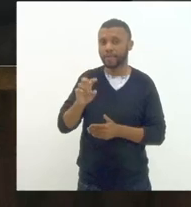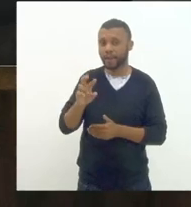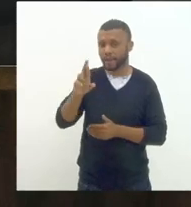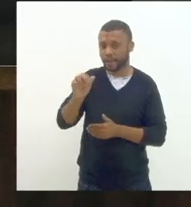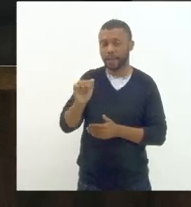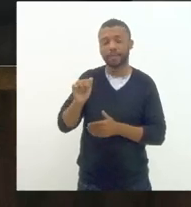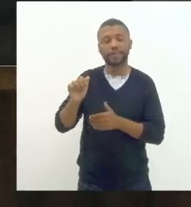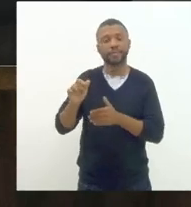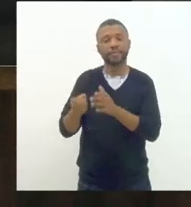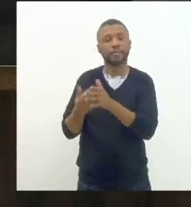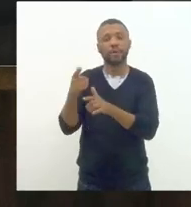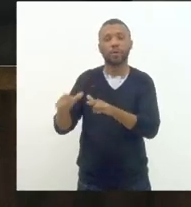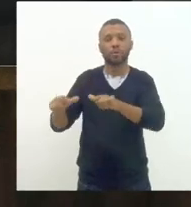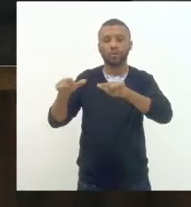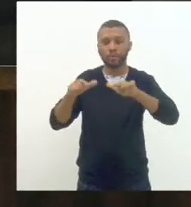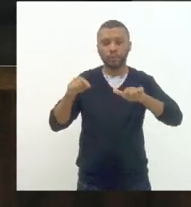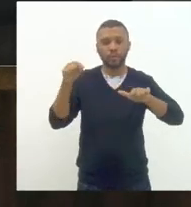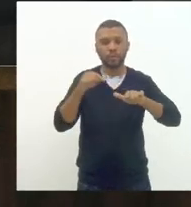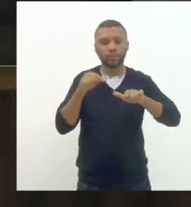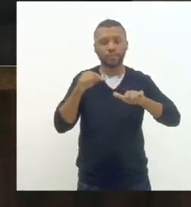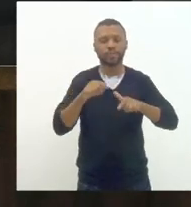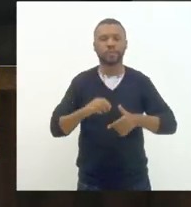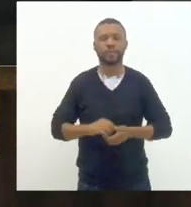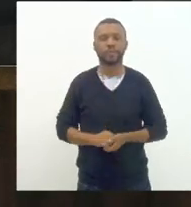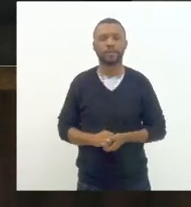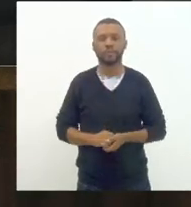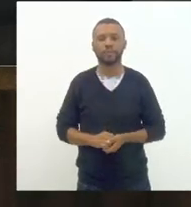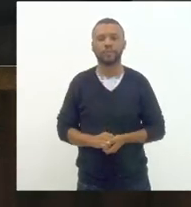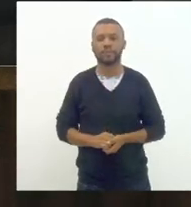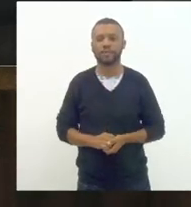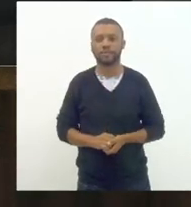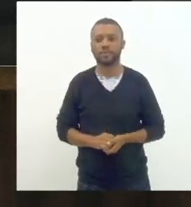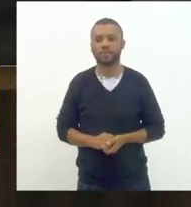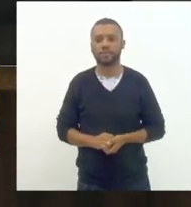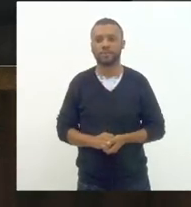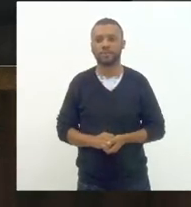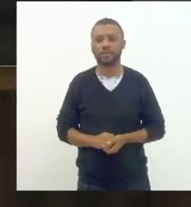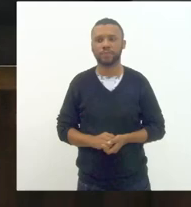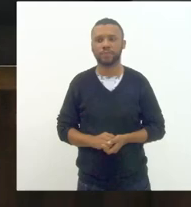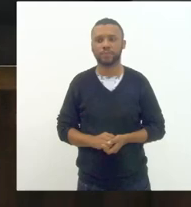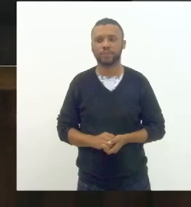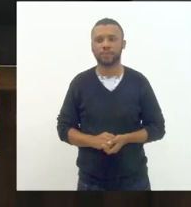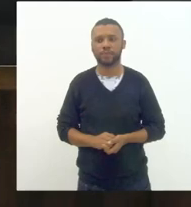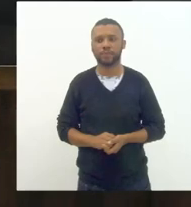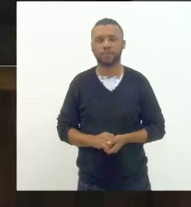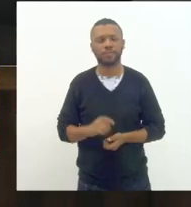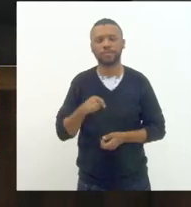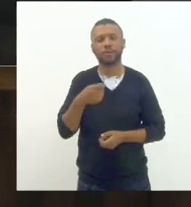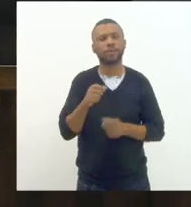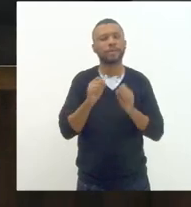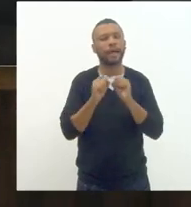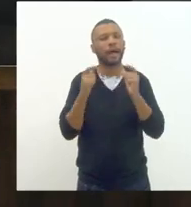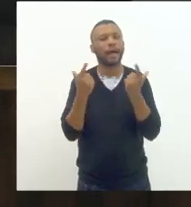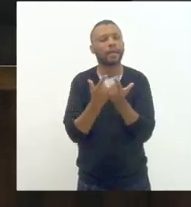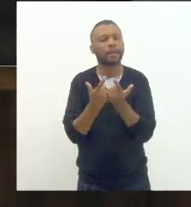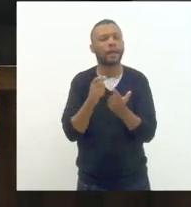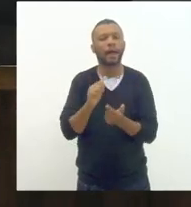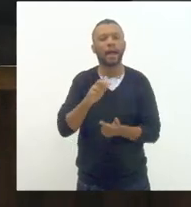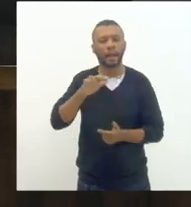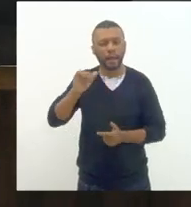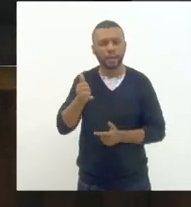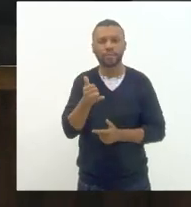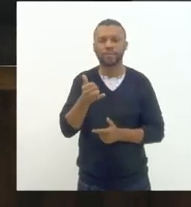o diploma Russell Philip Schent, no âmbito da Assembleia do Estado do Rio de Janeiro. Parecer da mesa